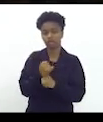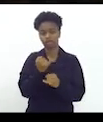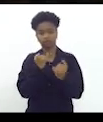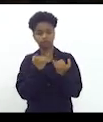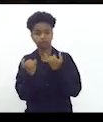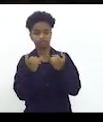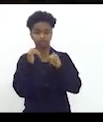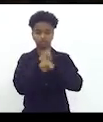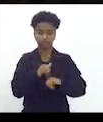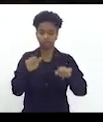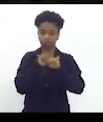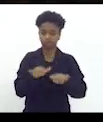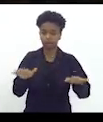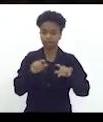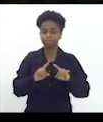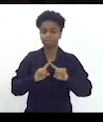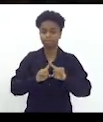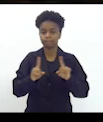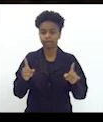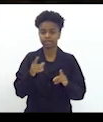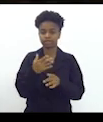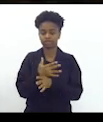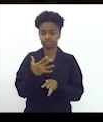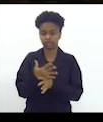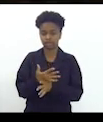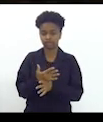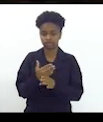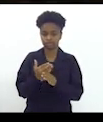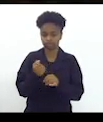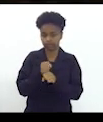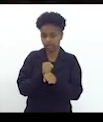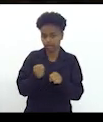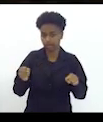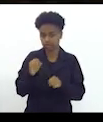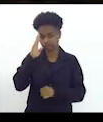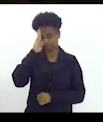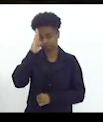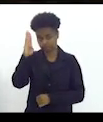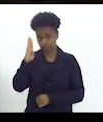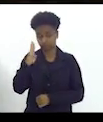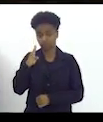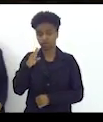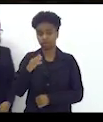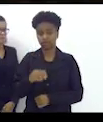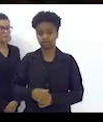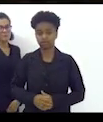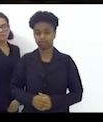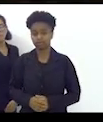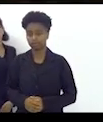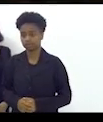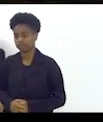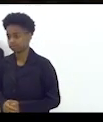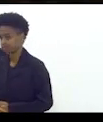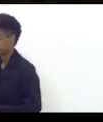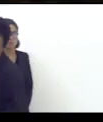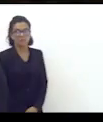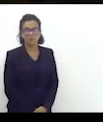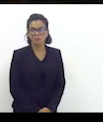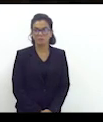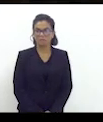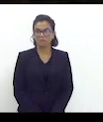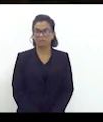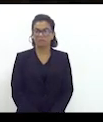etc. Os grandes municípios, principalmente, viraram celeiros dos prestadores de